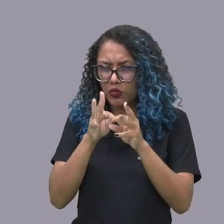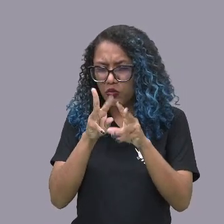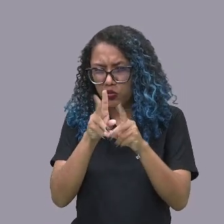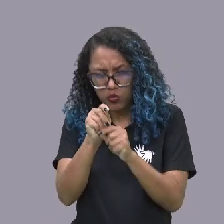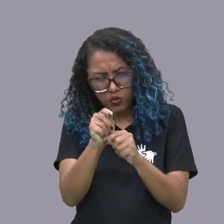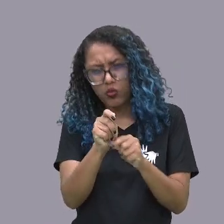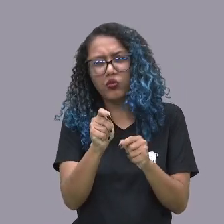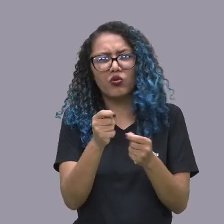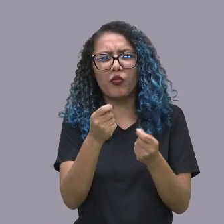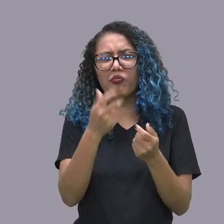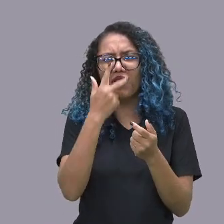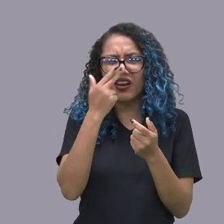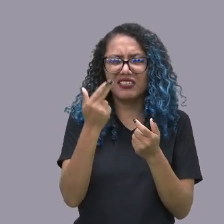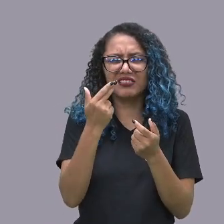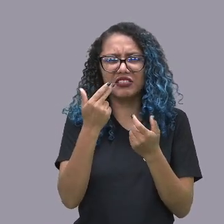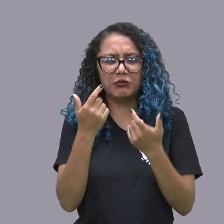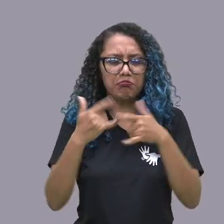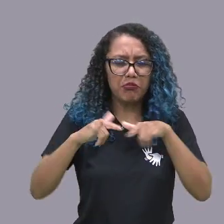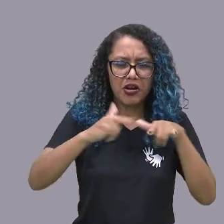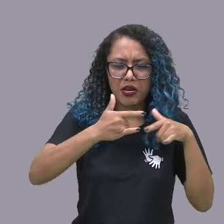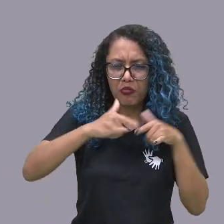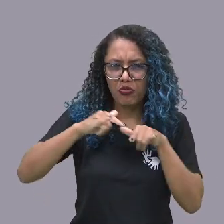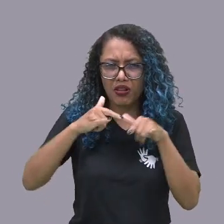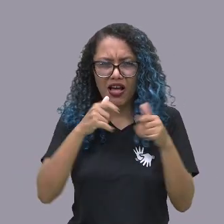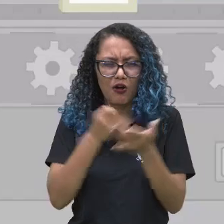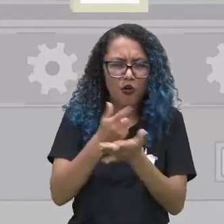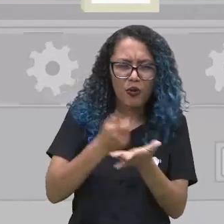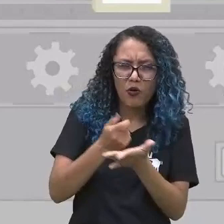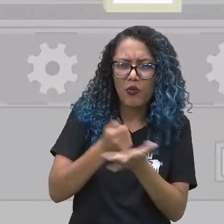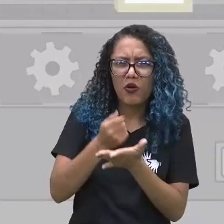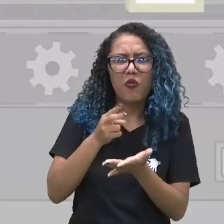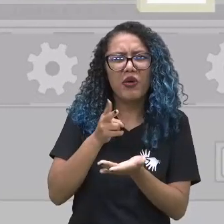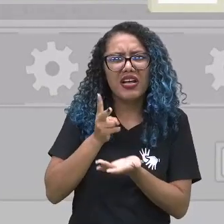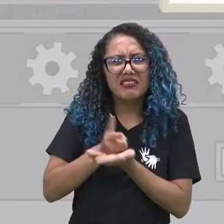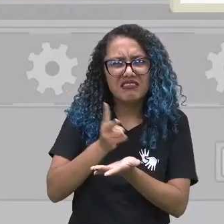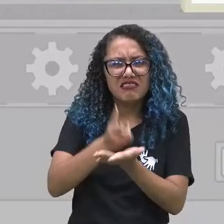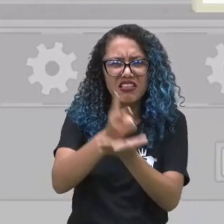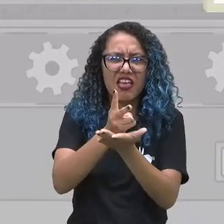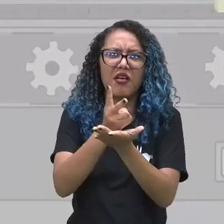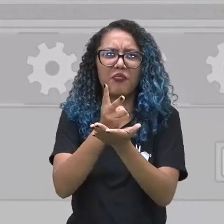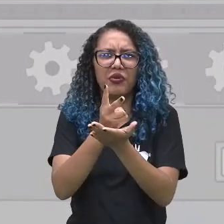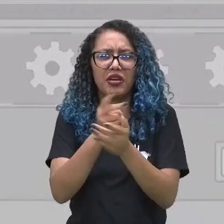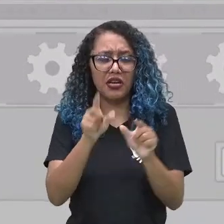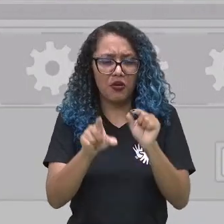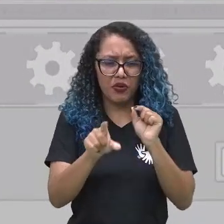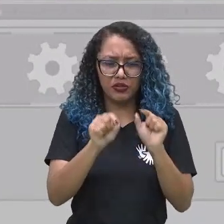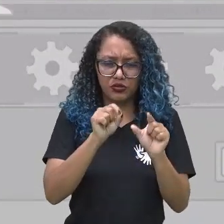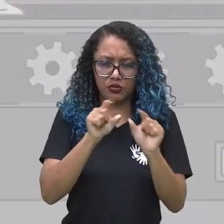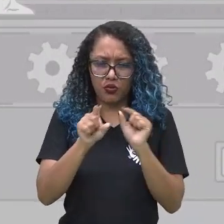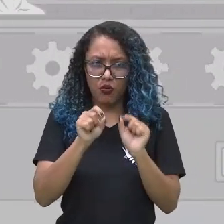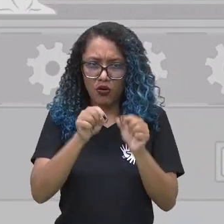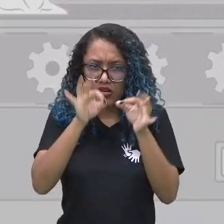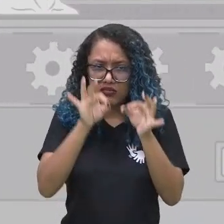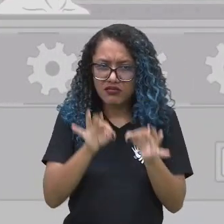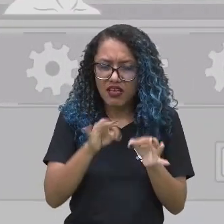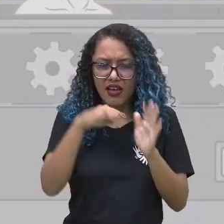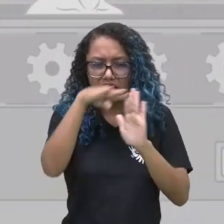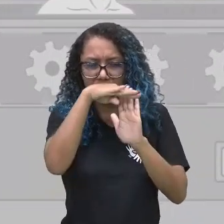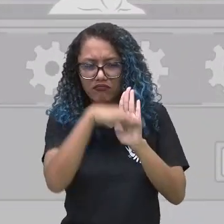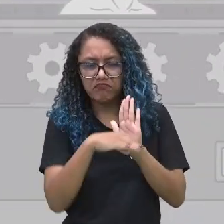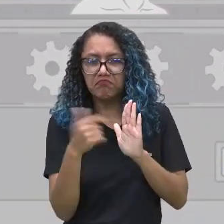alienado. Então, veja lá. O que é essa questão da busca, né,